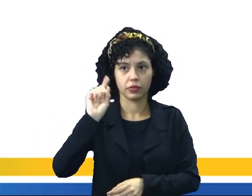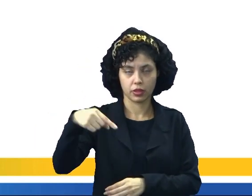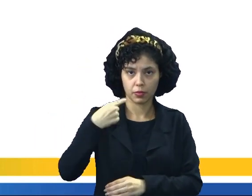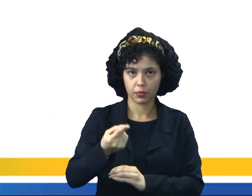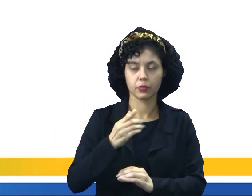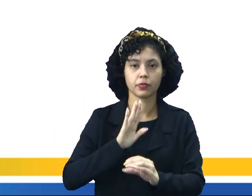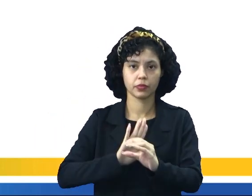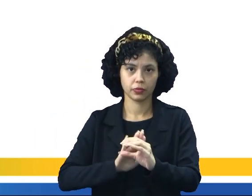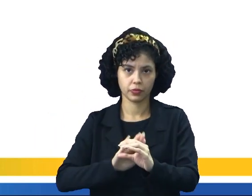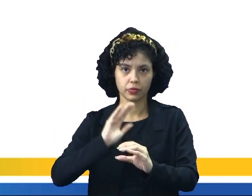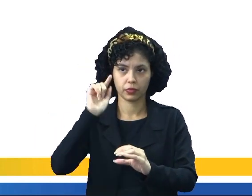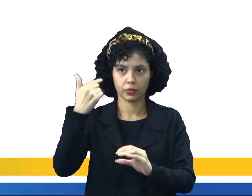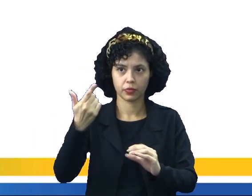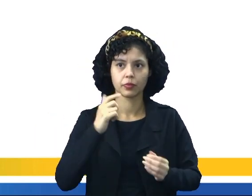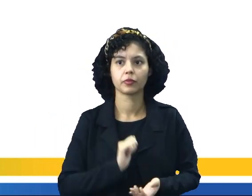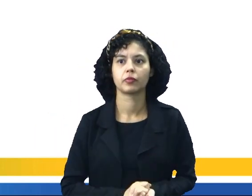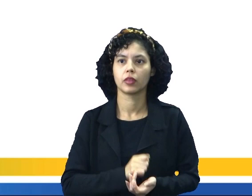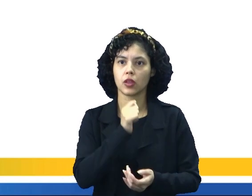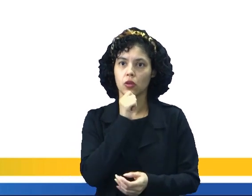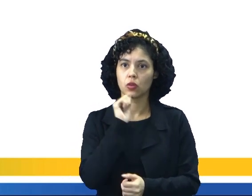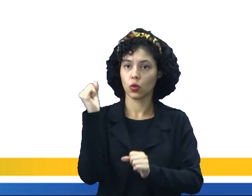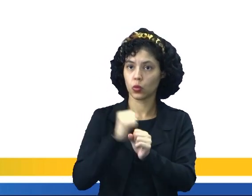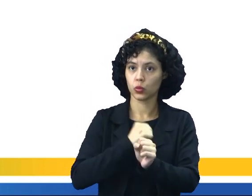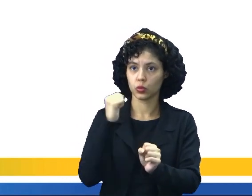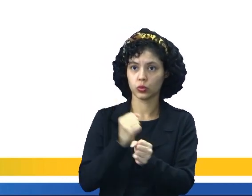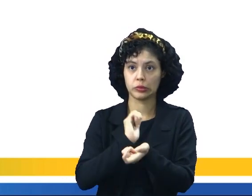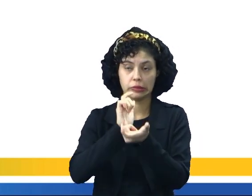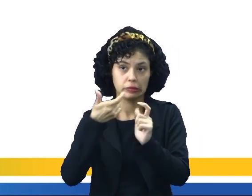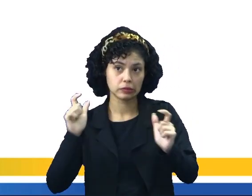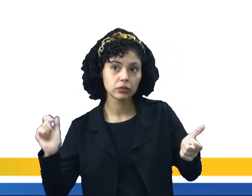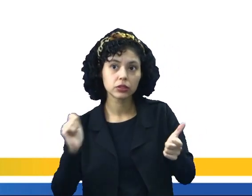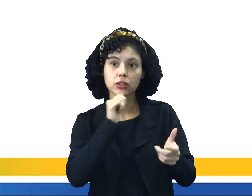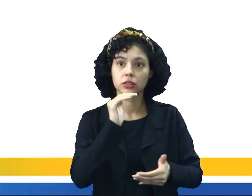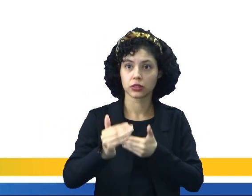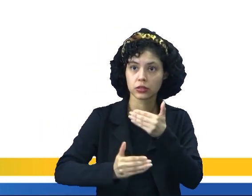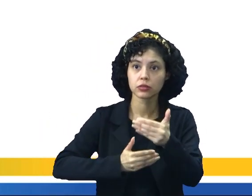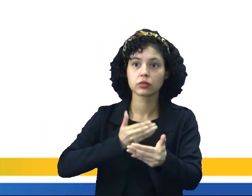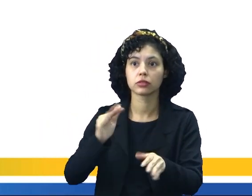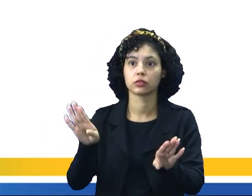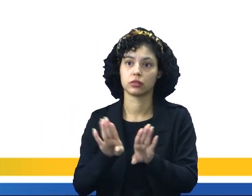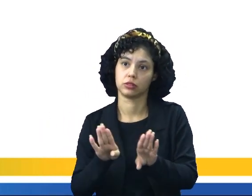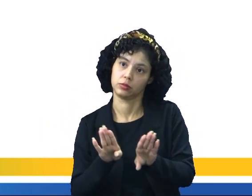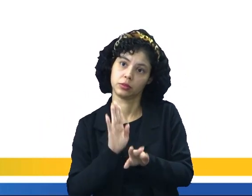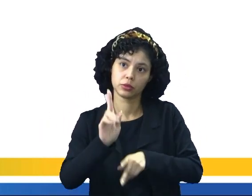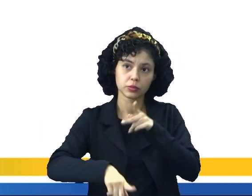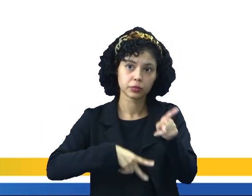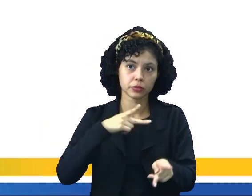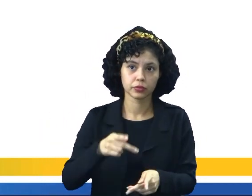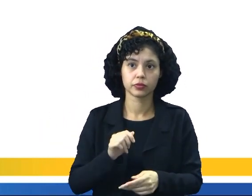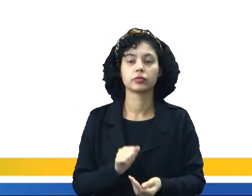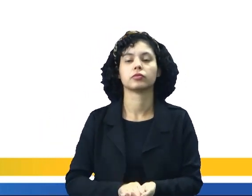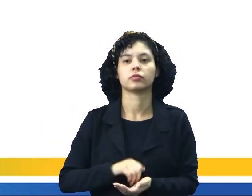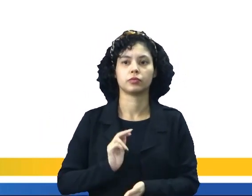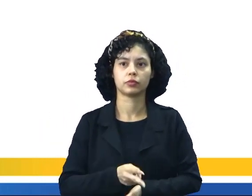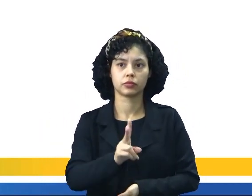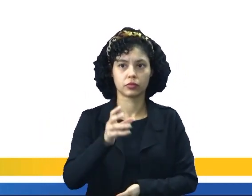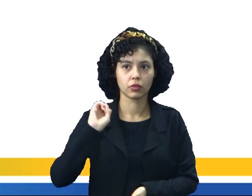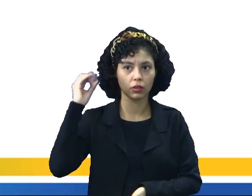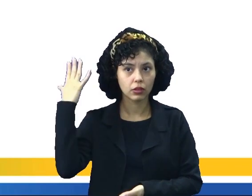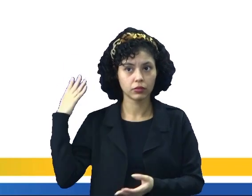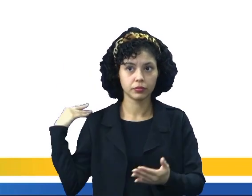Cristo. Os maias ficaram conhecidos pelas construções gigantes que desenvolveram e também pela civilização bastante sofisticada